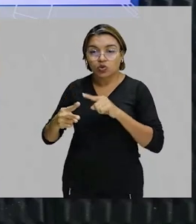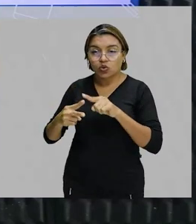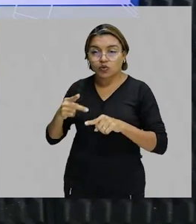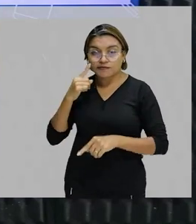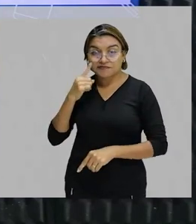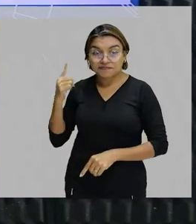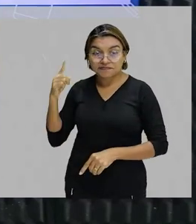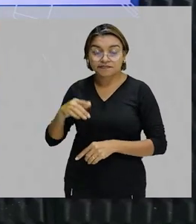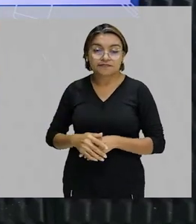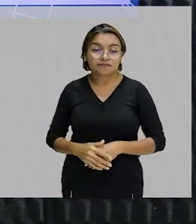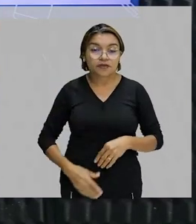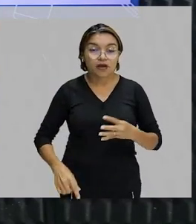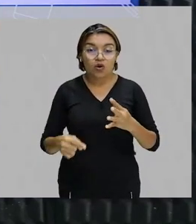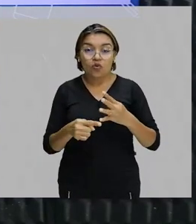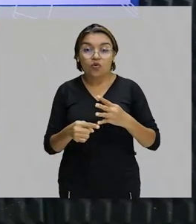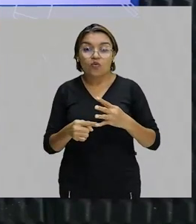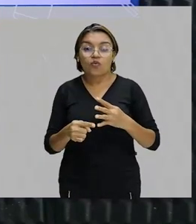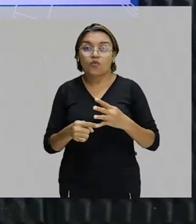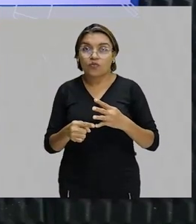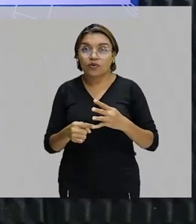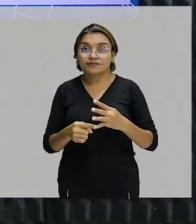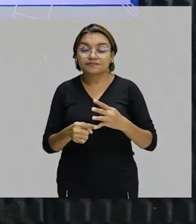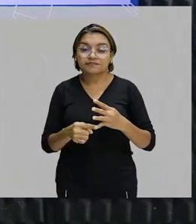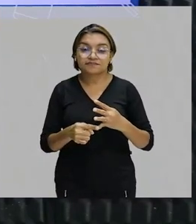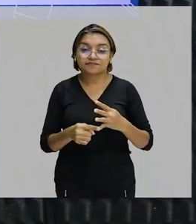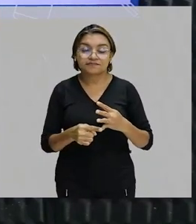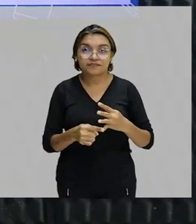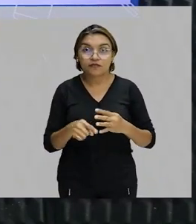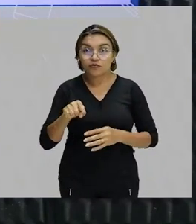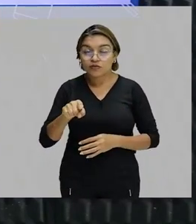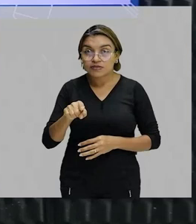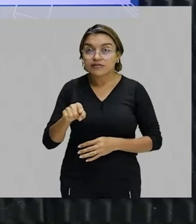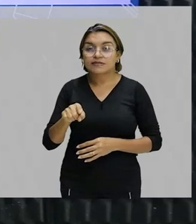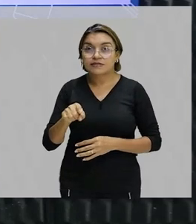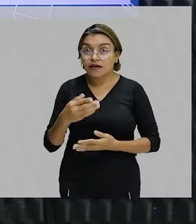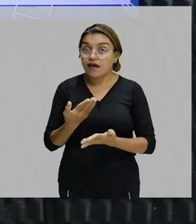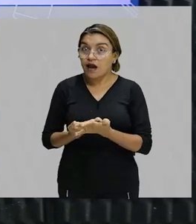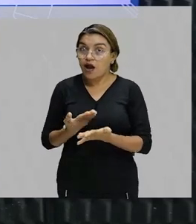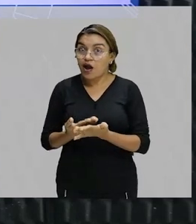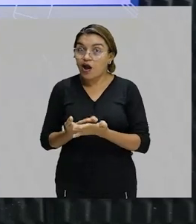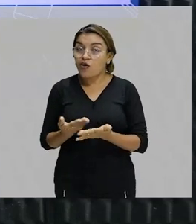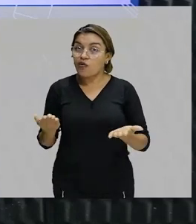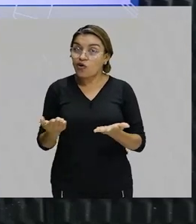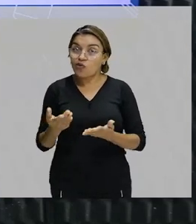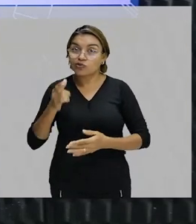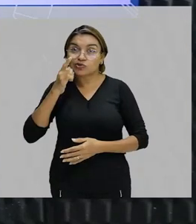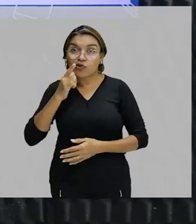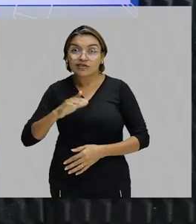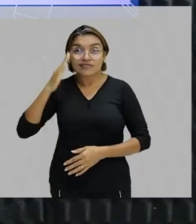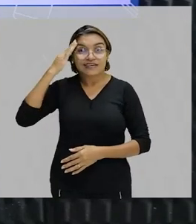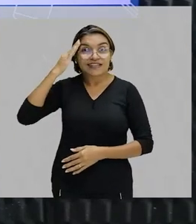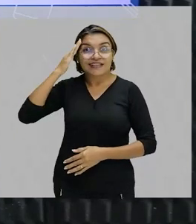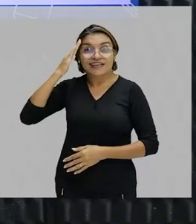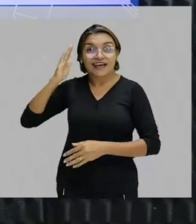stigler e para fechar com chave de ouro para você sair dessa aula de hoje entendendo